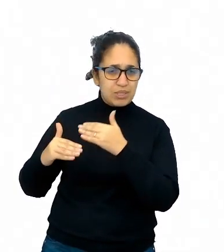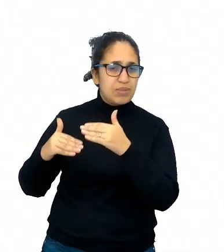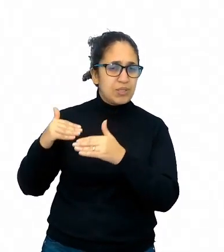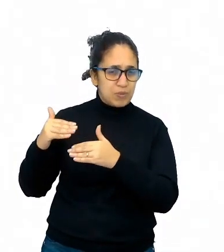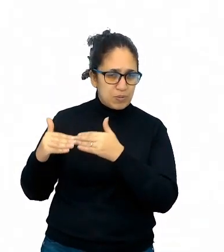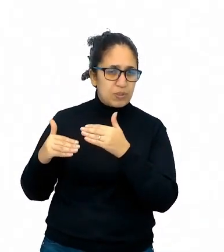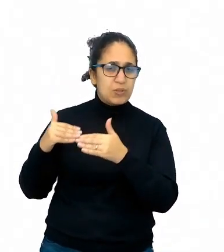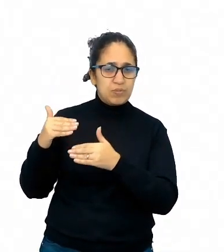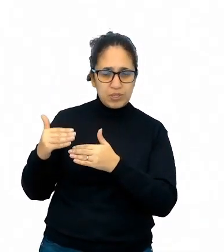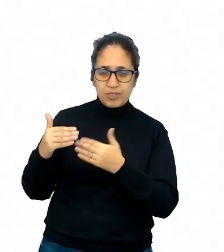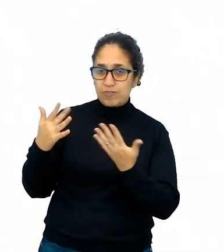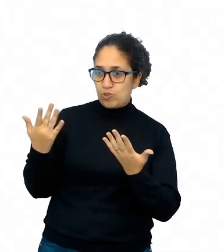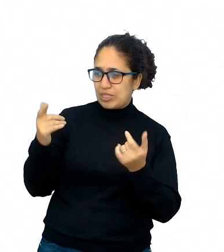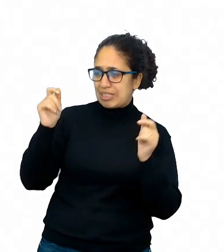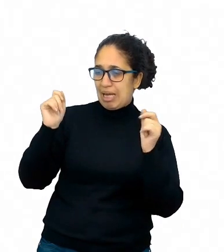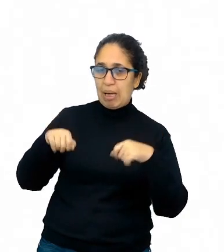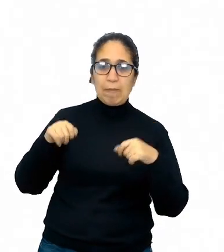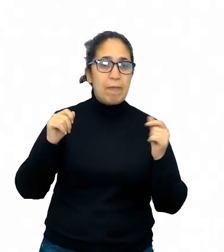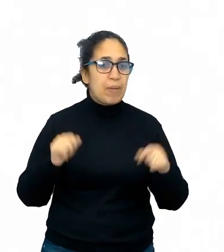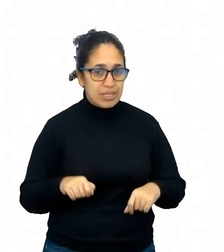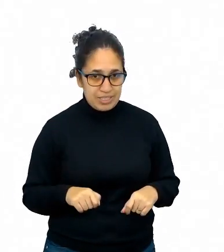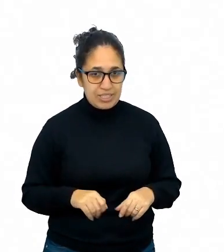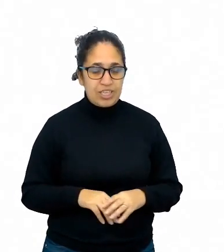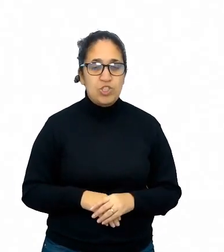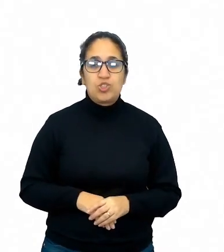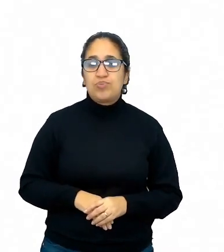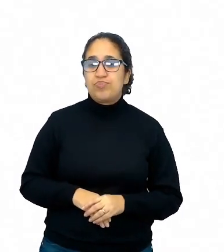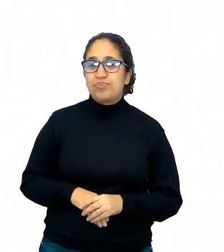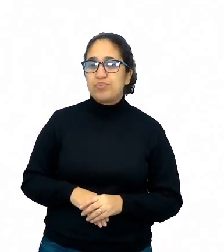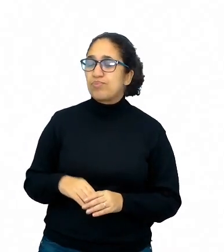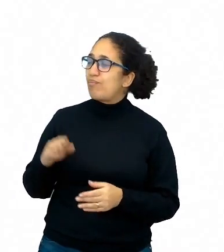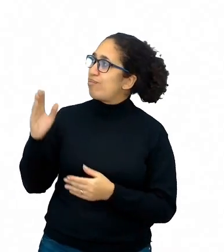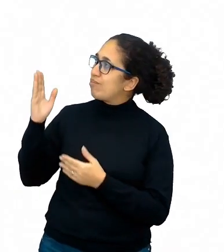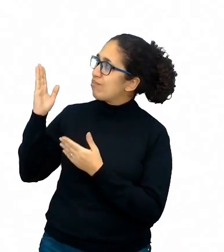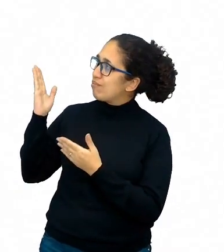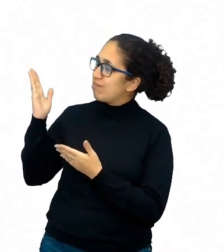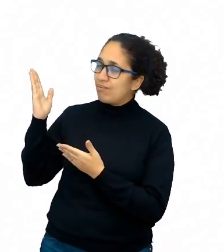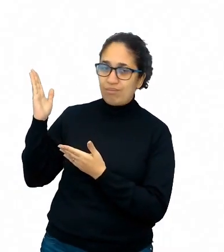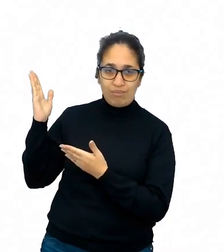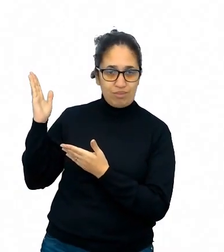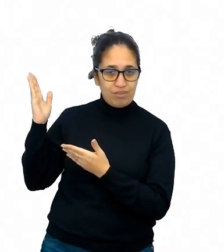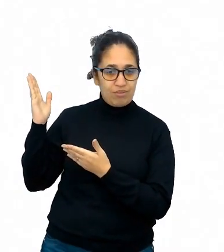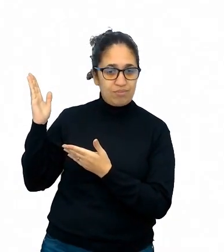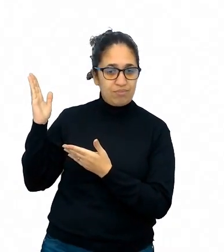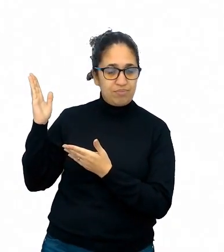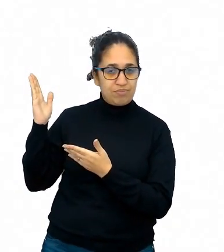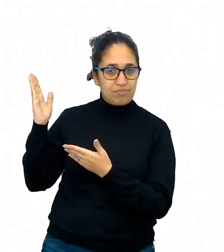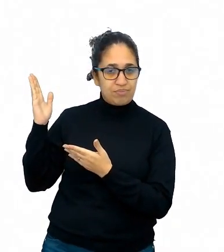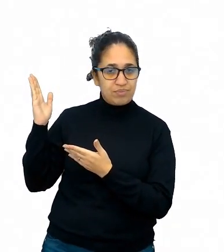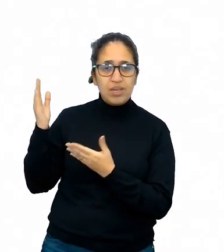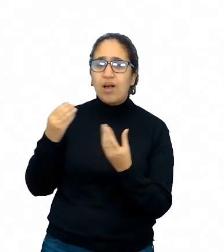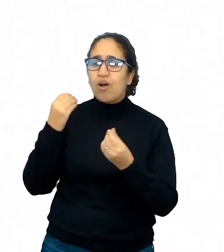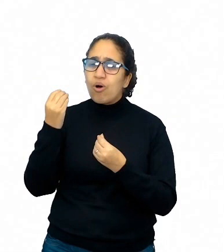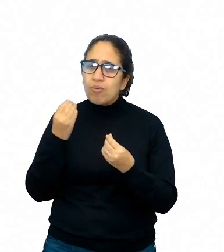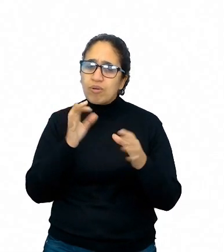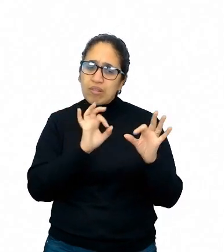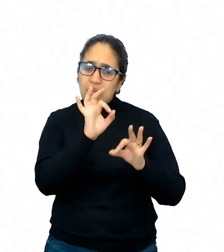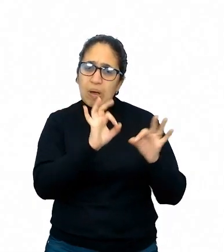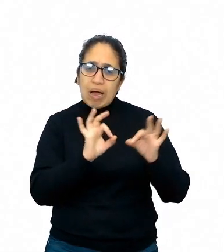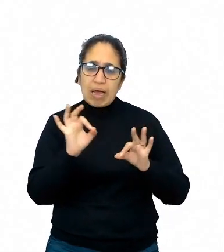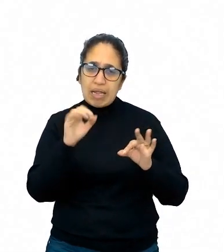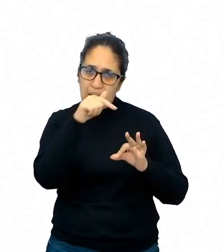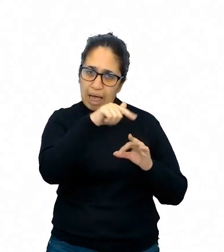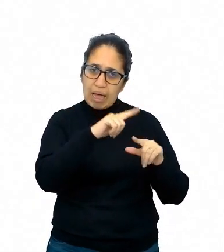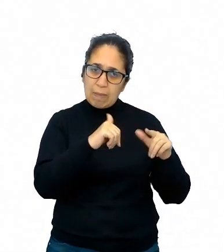dos altos domínios. Então, o que nós temos aí? De que forma que está organizado isso daí no